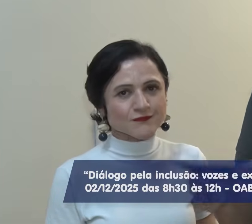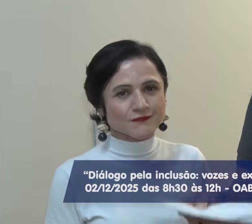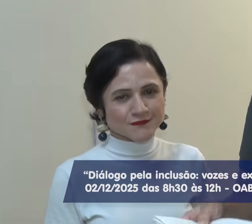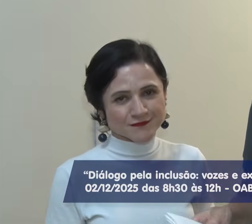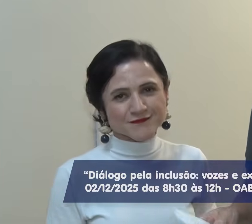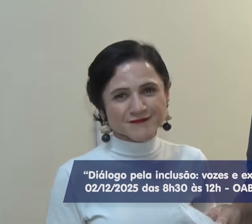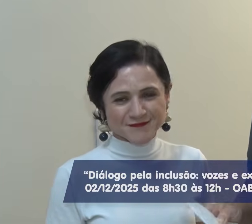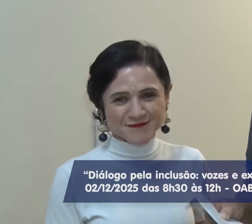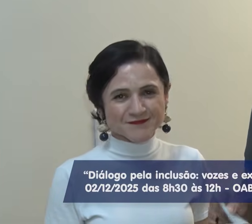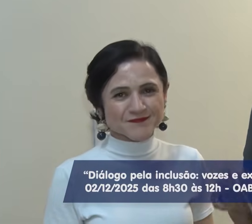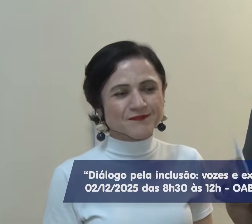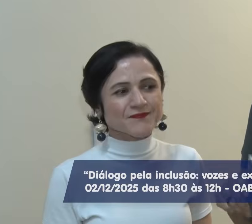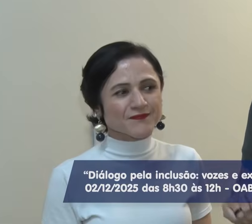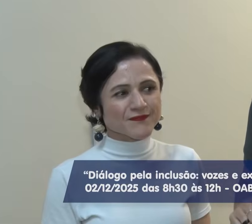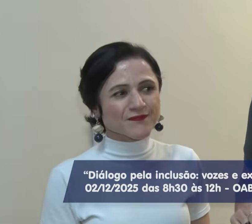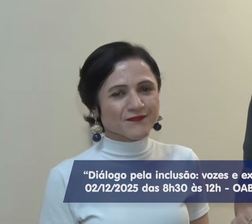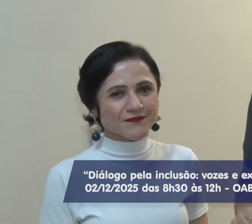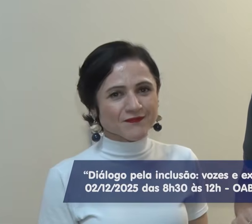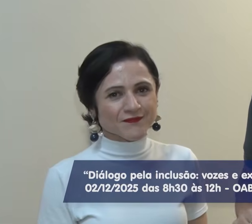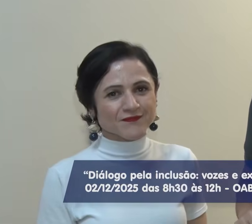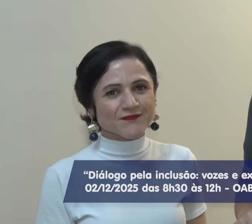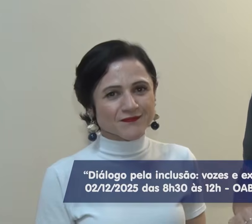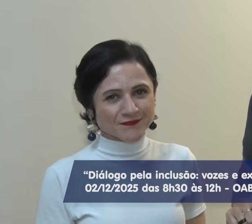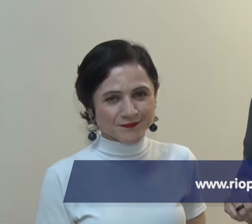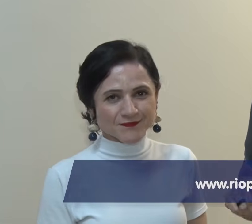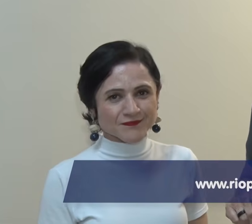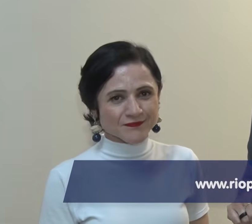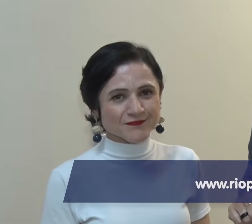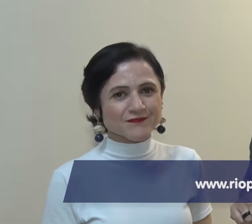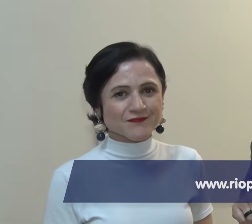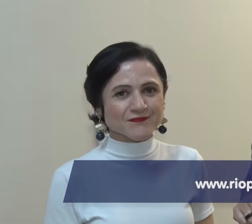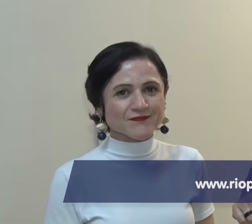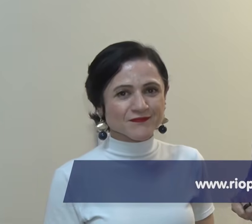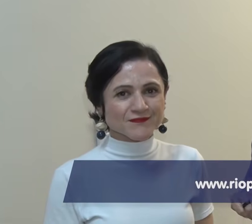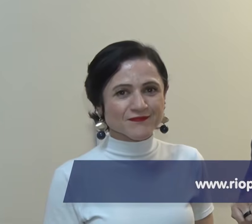cmpcd.riopreto. E para saber mais sobre o Legislativo, você acessa o nosso site, que é o